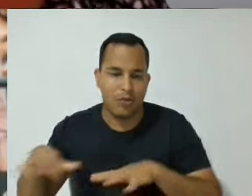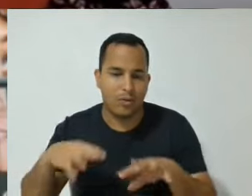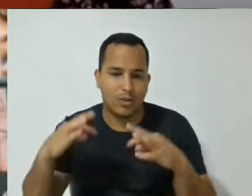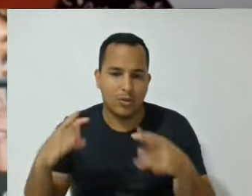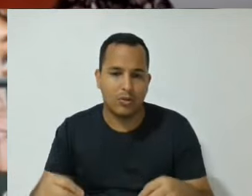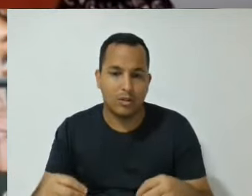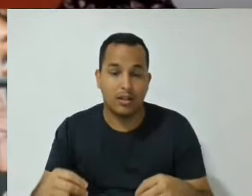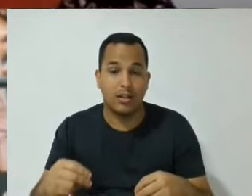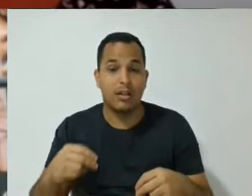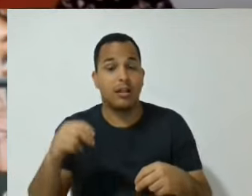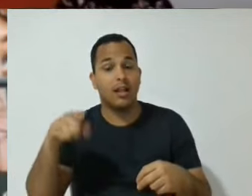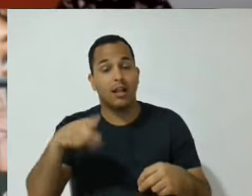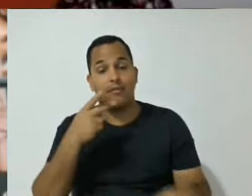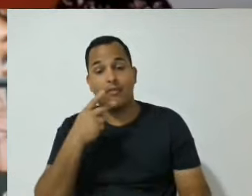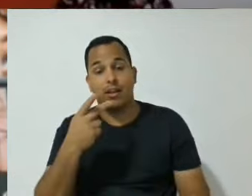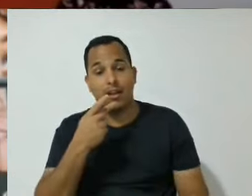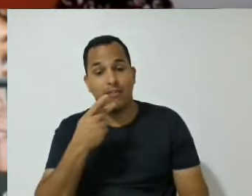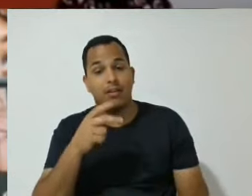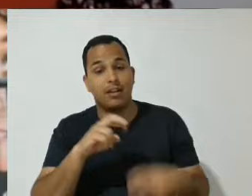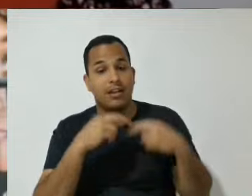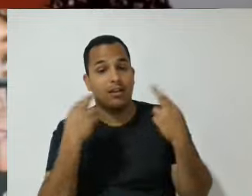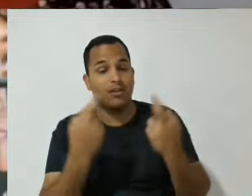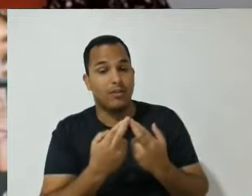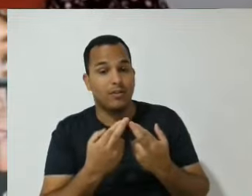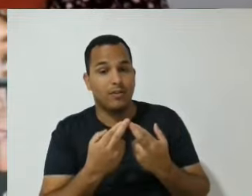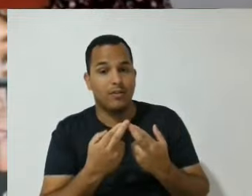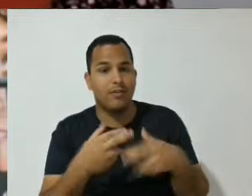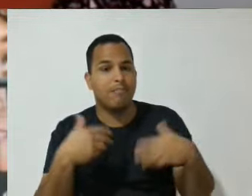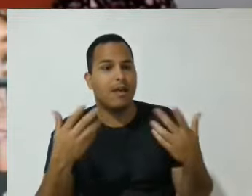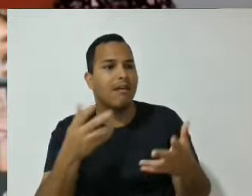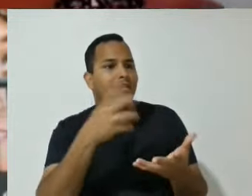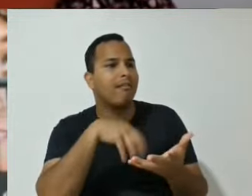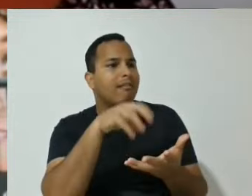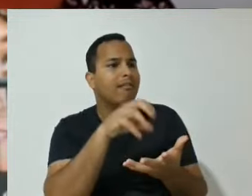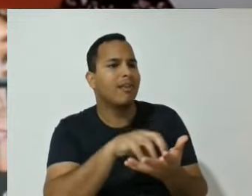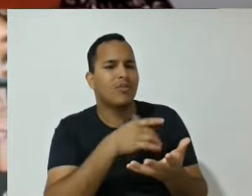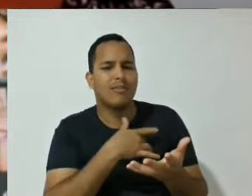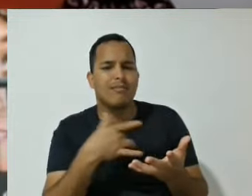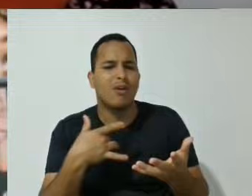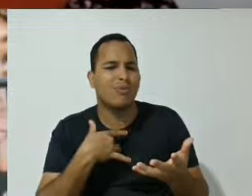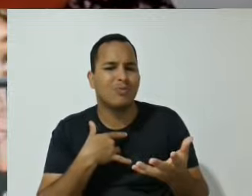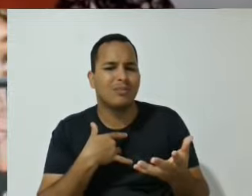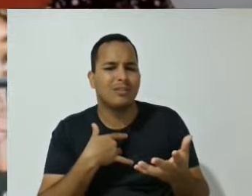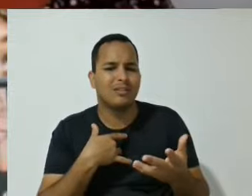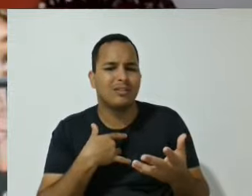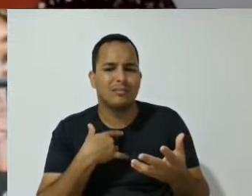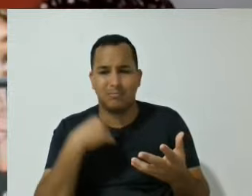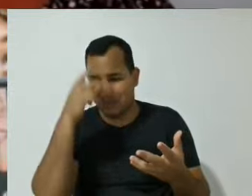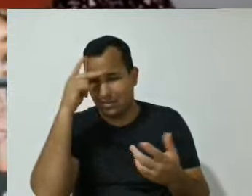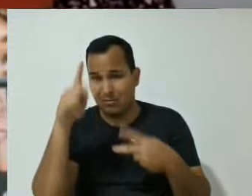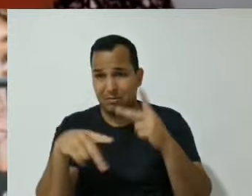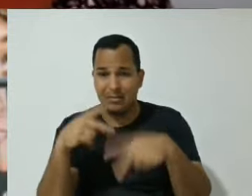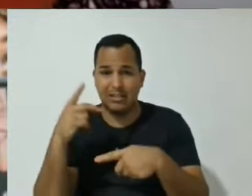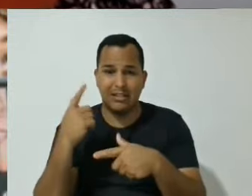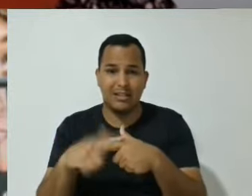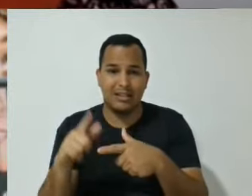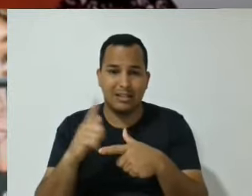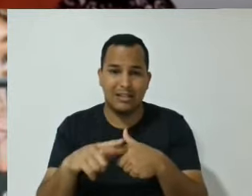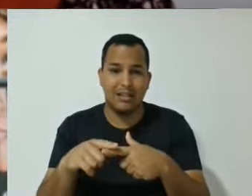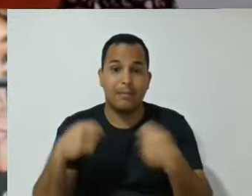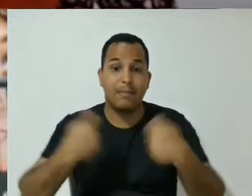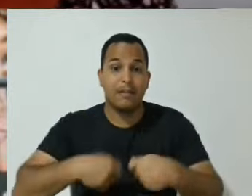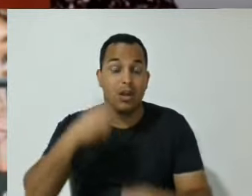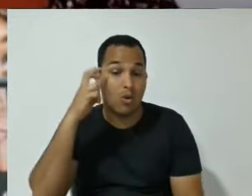OP, gente, para que mais centro de saúde? A população está adoecida cada dia mais, a gente precisa de cultura, a